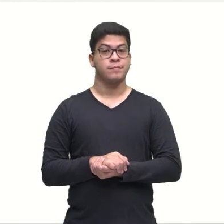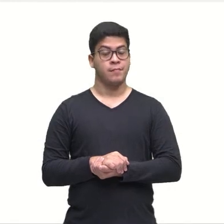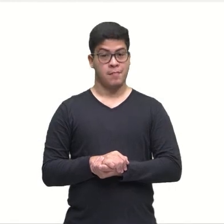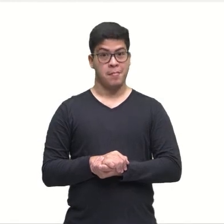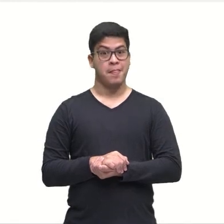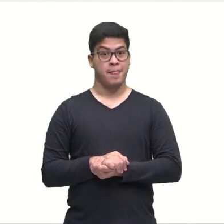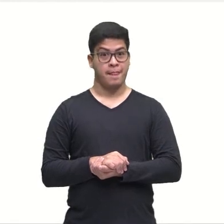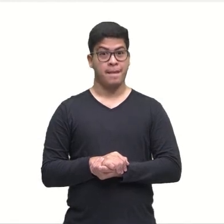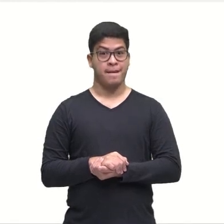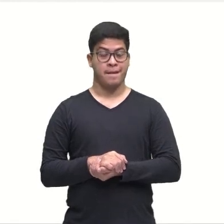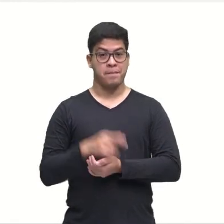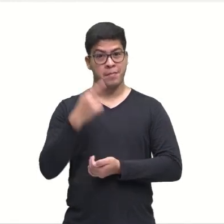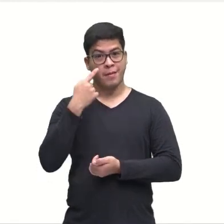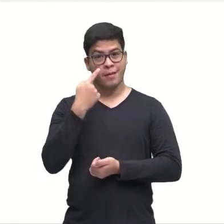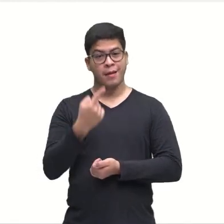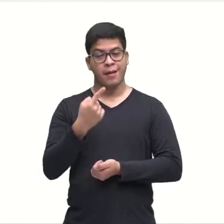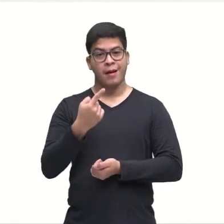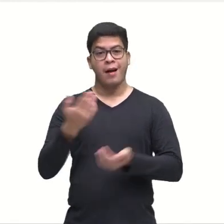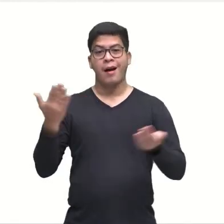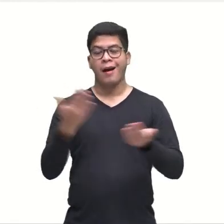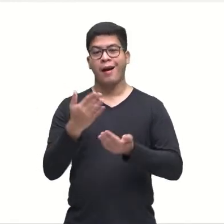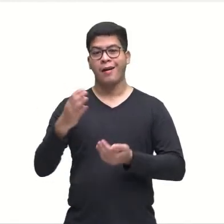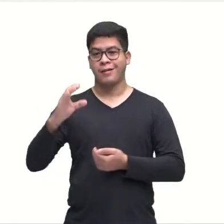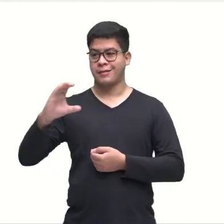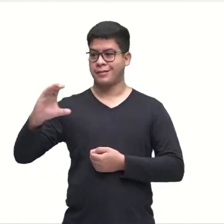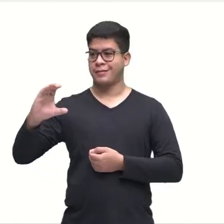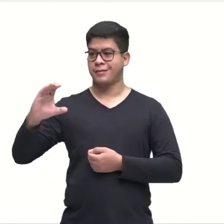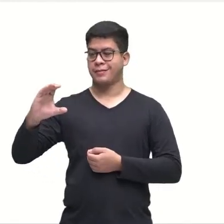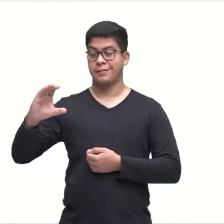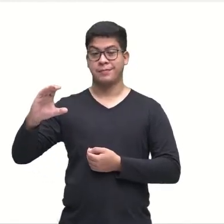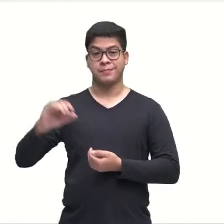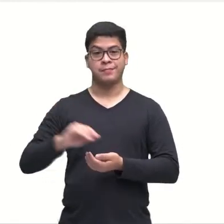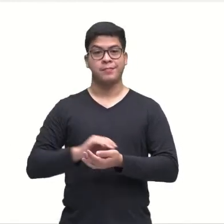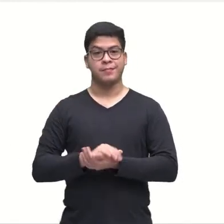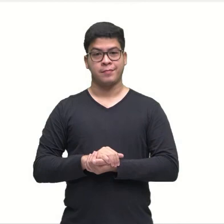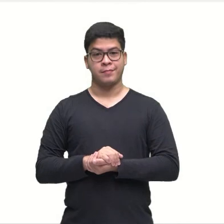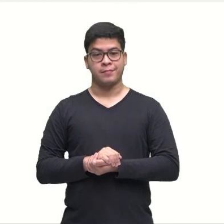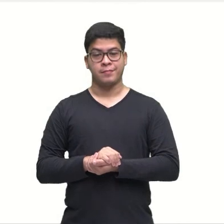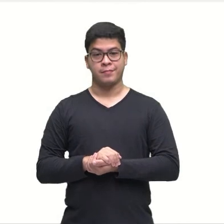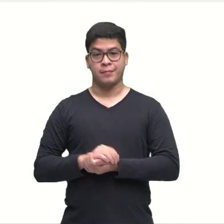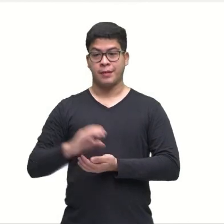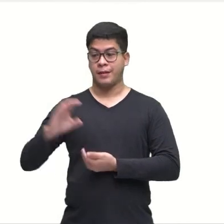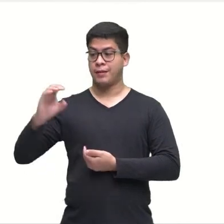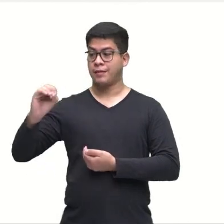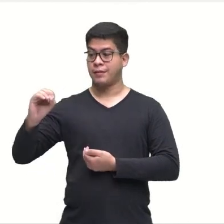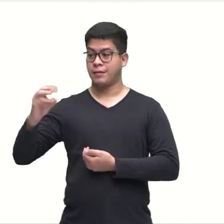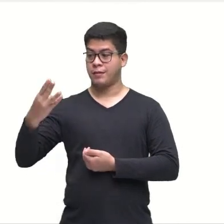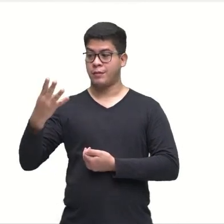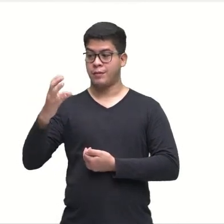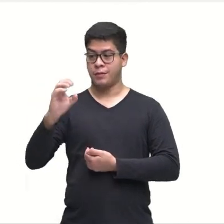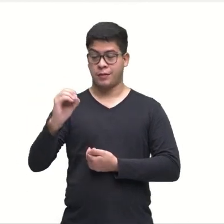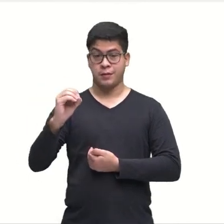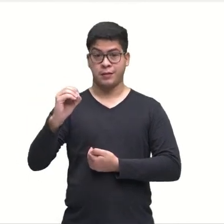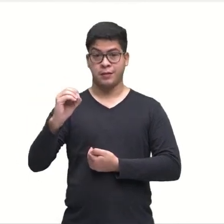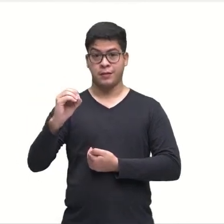Muito bem, 20, 120 e 40, tá? Então, vamos lá, 0,